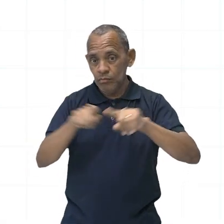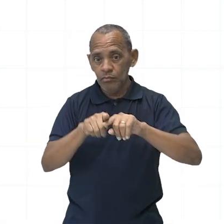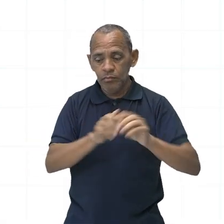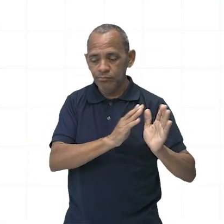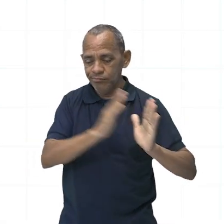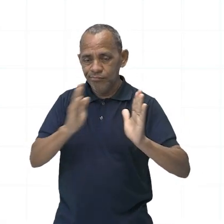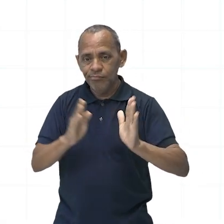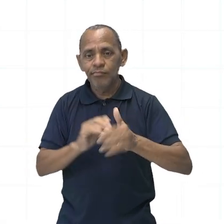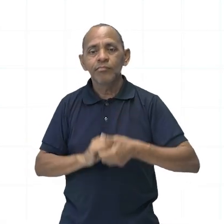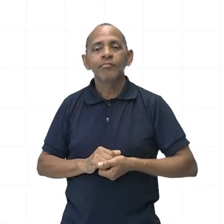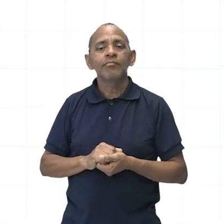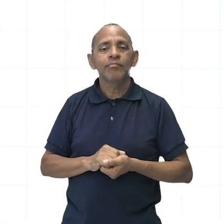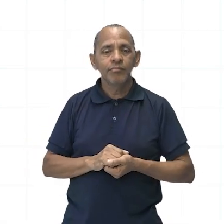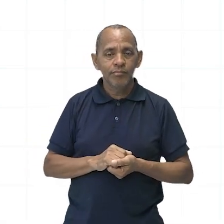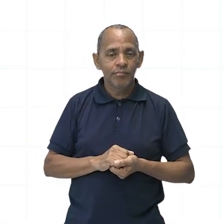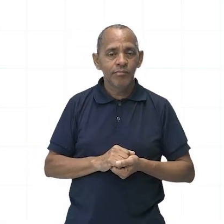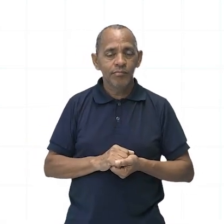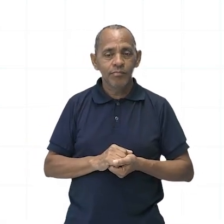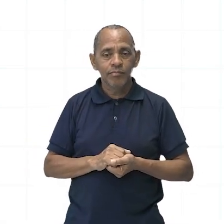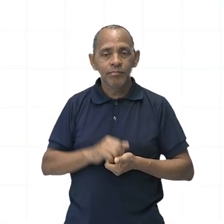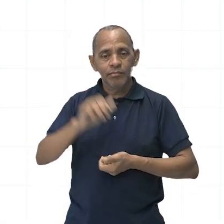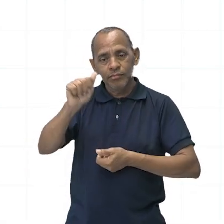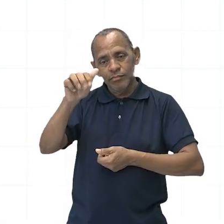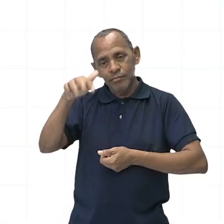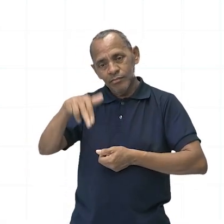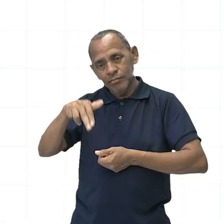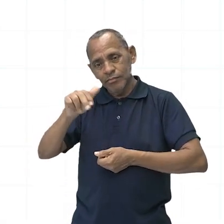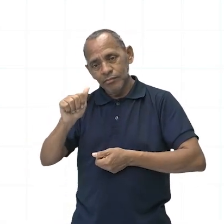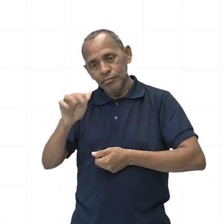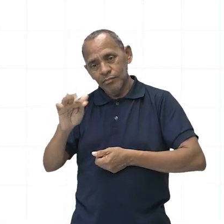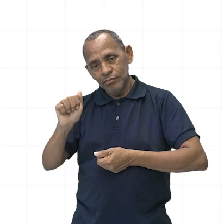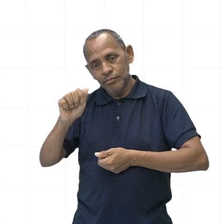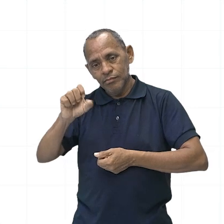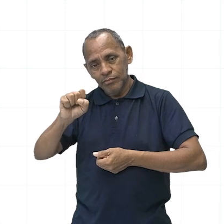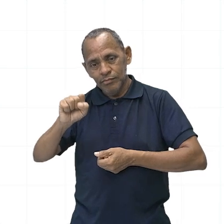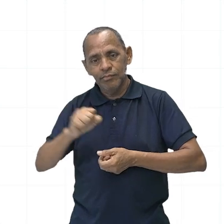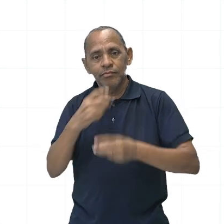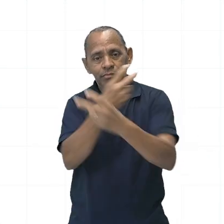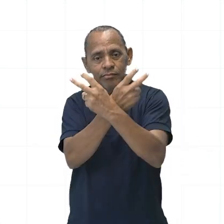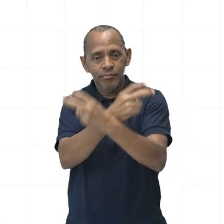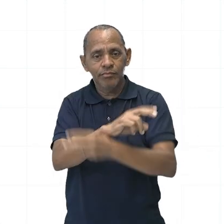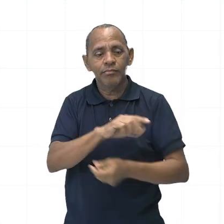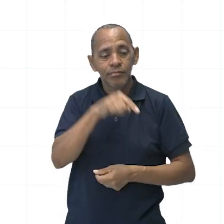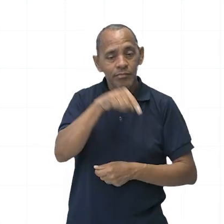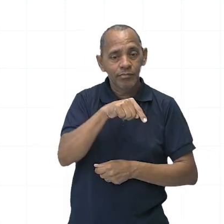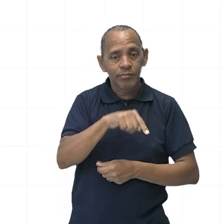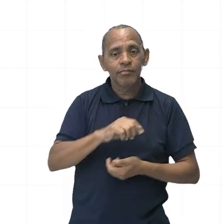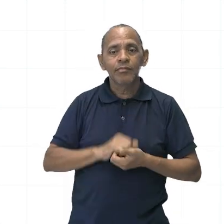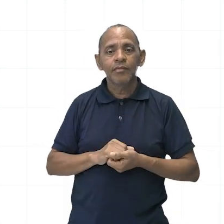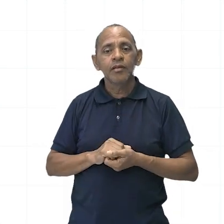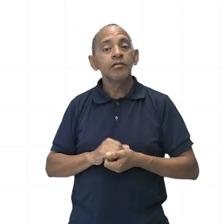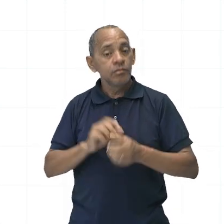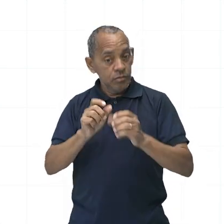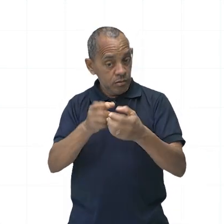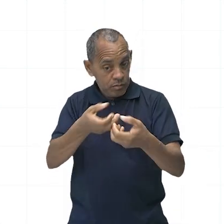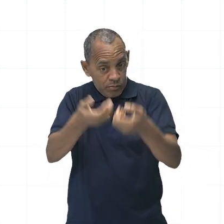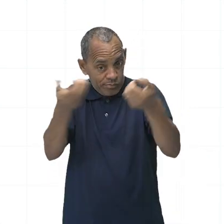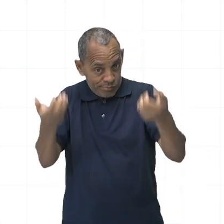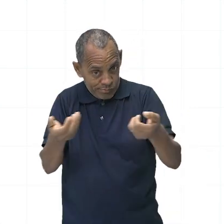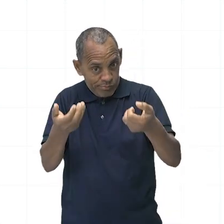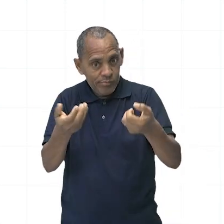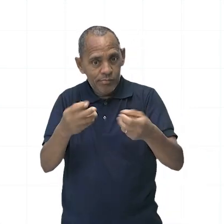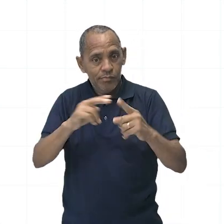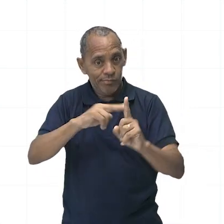dentro da meiose 1, que é a anáfase 1. Vejam só. Os cromossomos homólogos, ainda duplicados, são separados